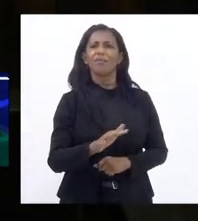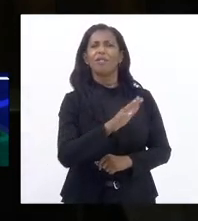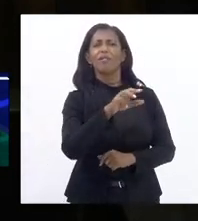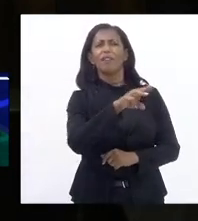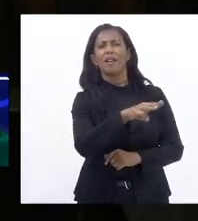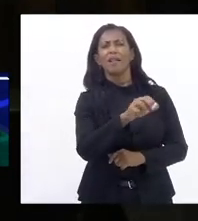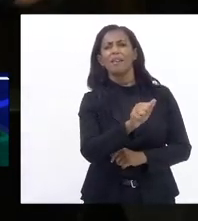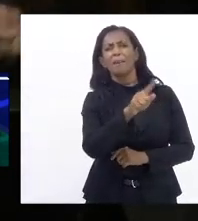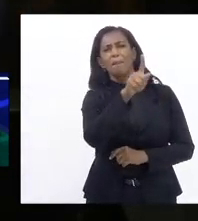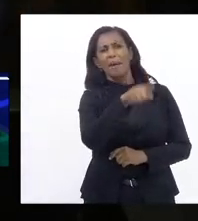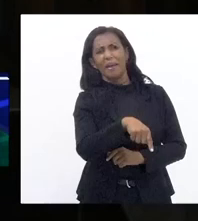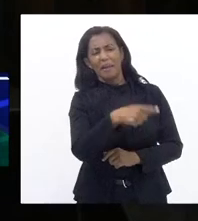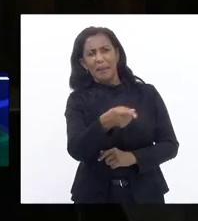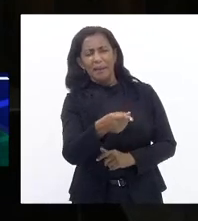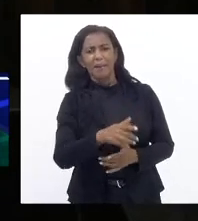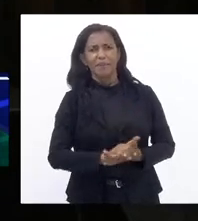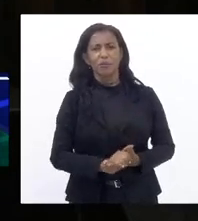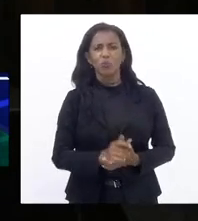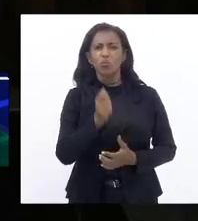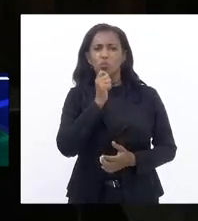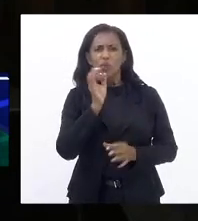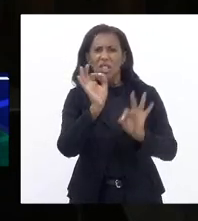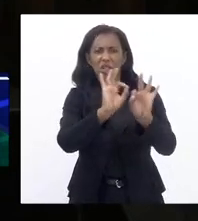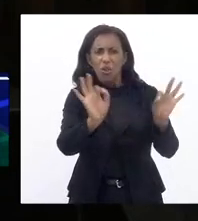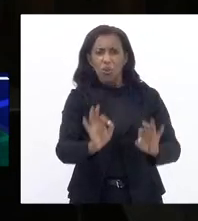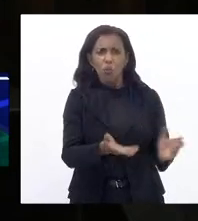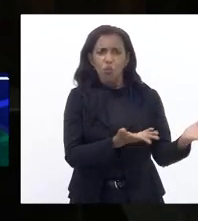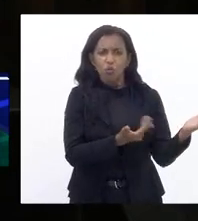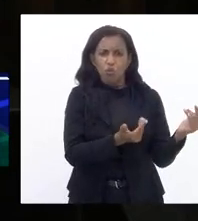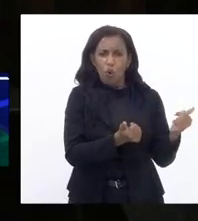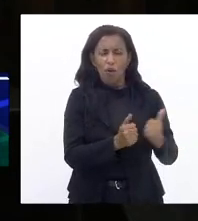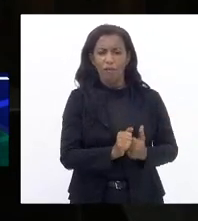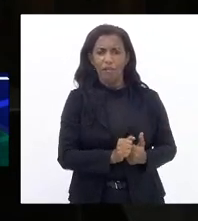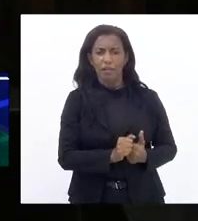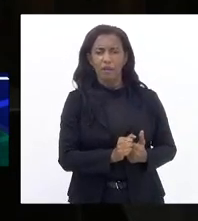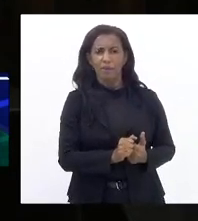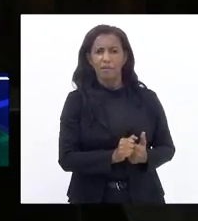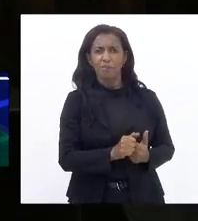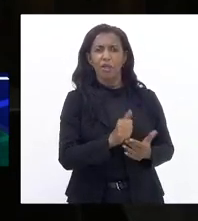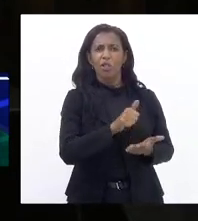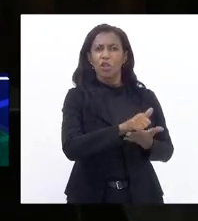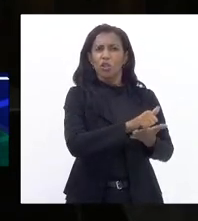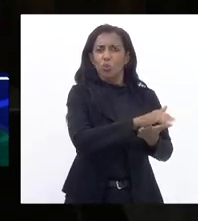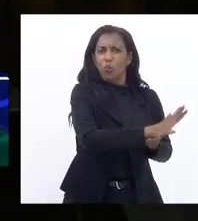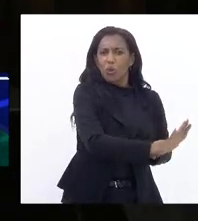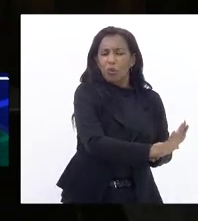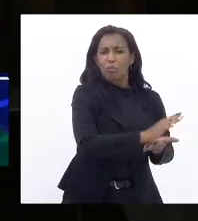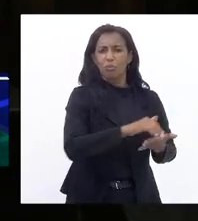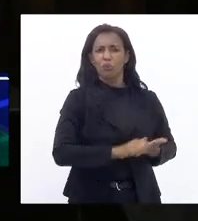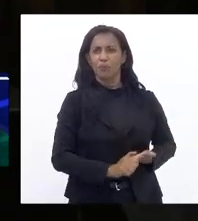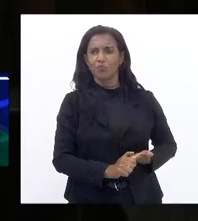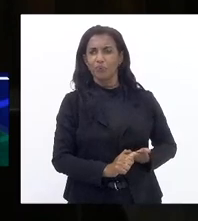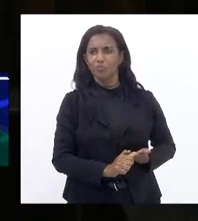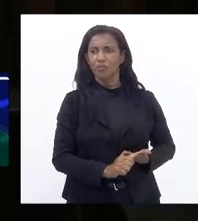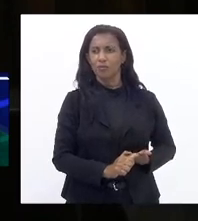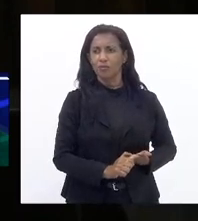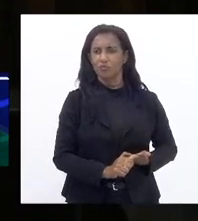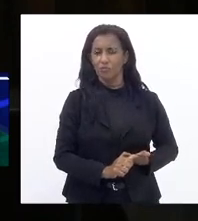tanto defende, não há nenhum jovem excluído da periferia que faça